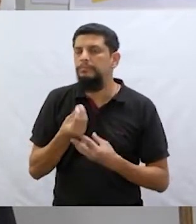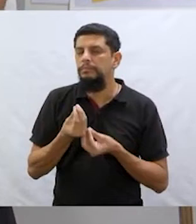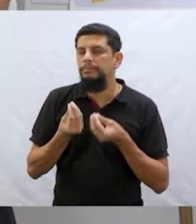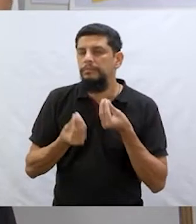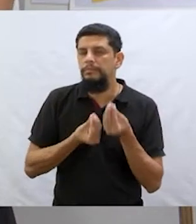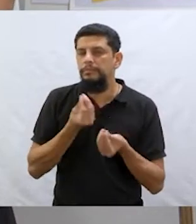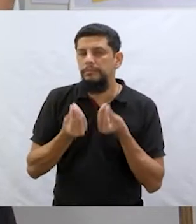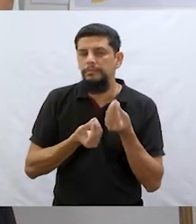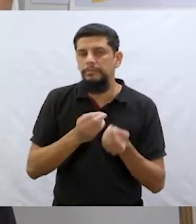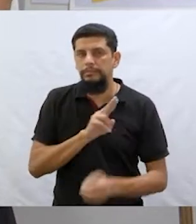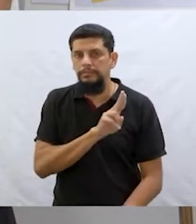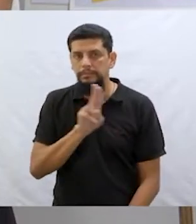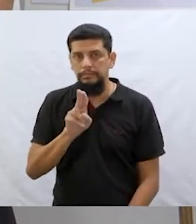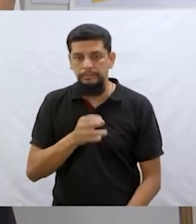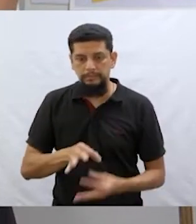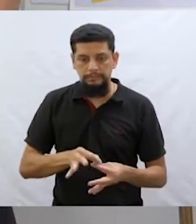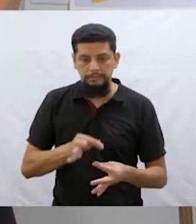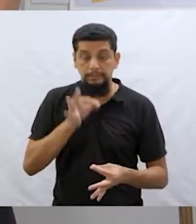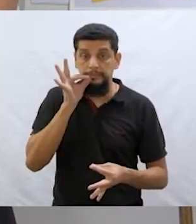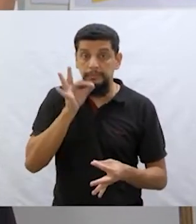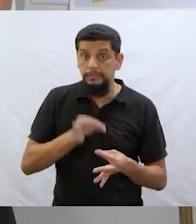nome dessa fruta?